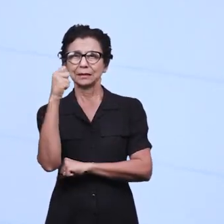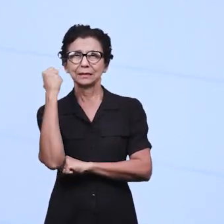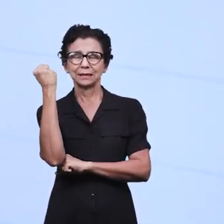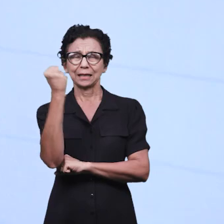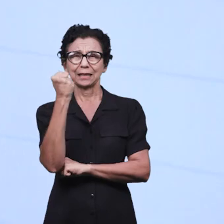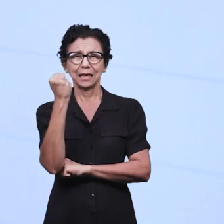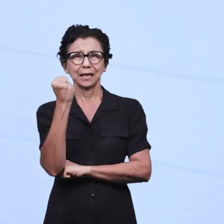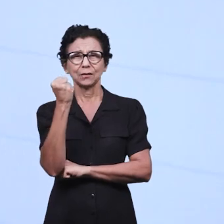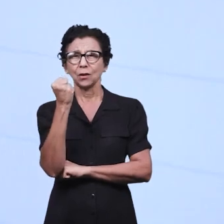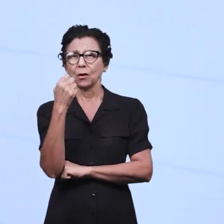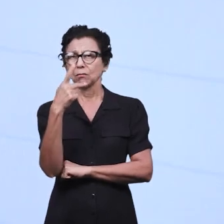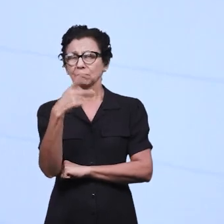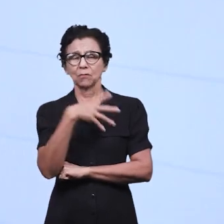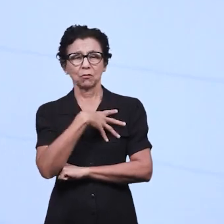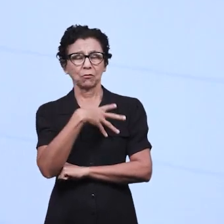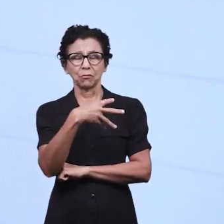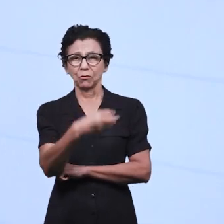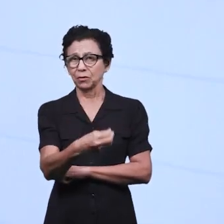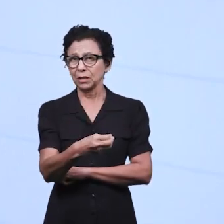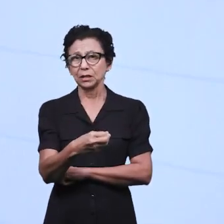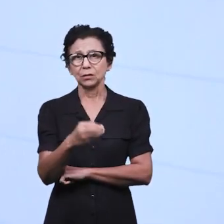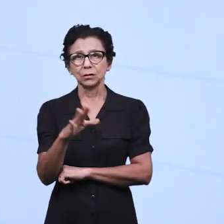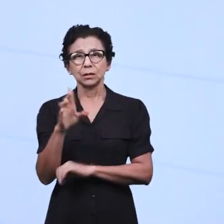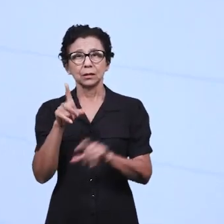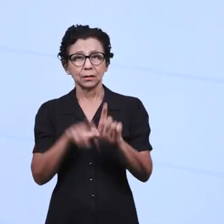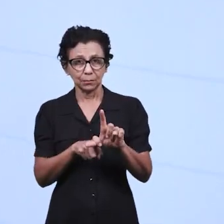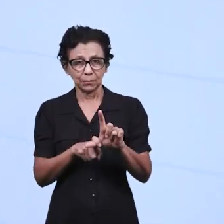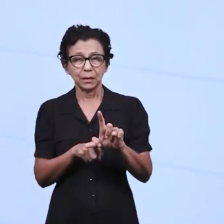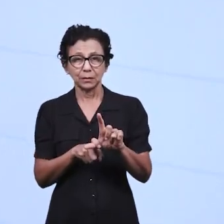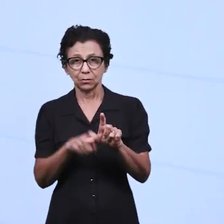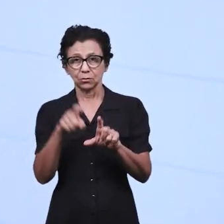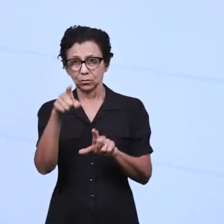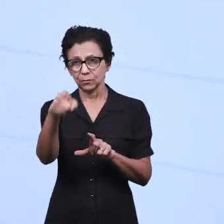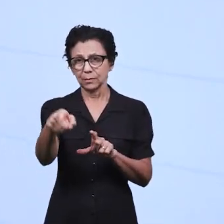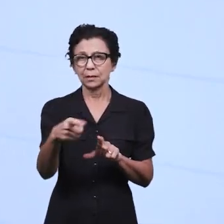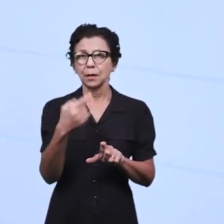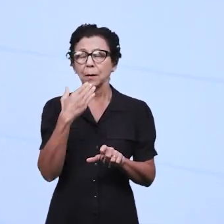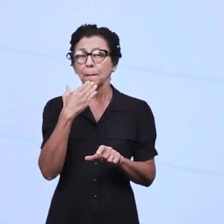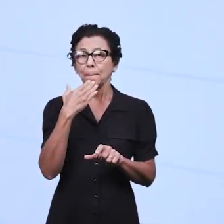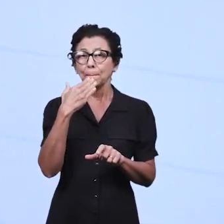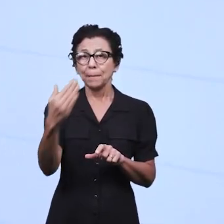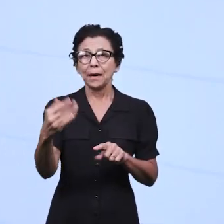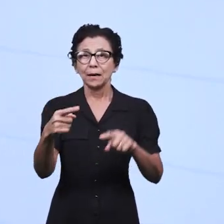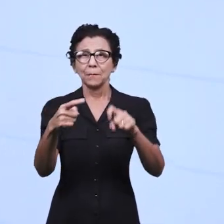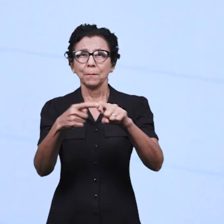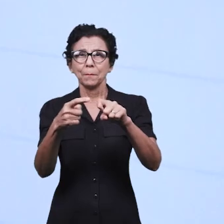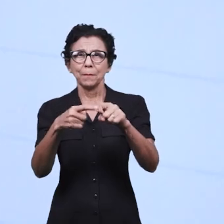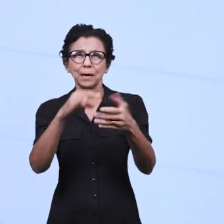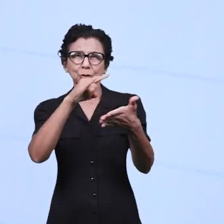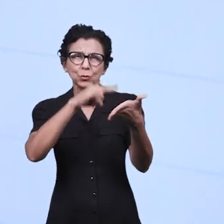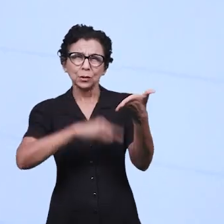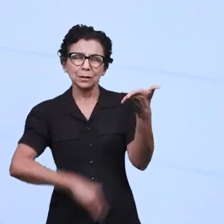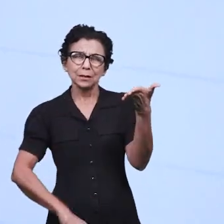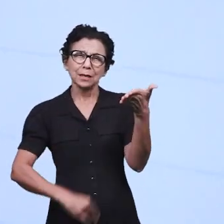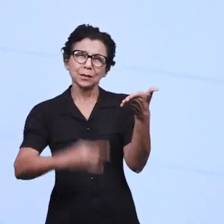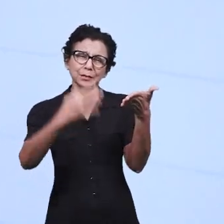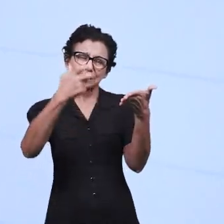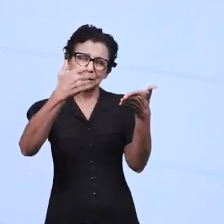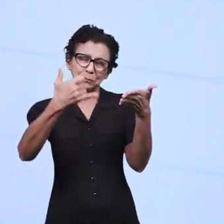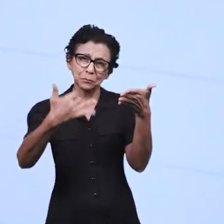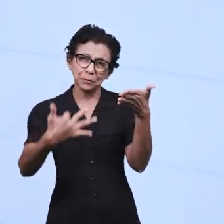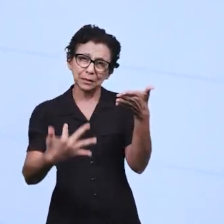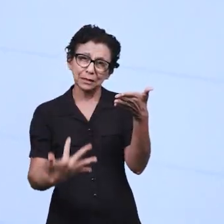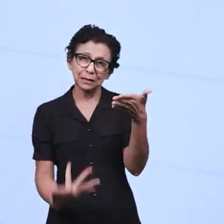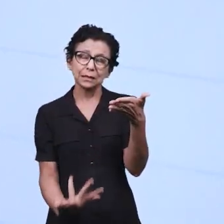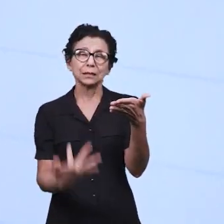filho tem uma doença grave, um dependente seu, peça um laudo, sabe, relatando toda a questão